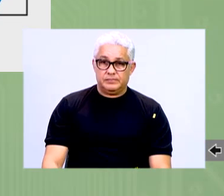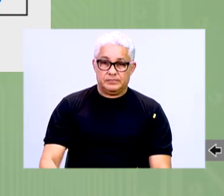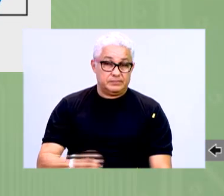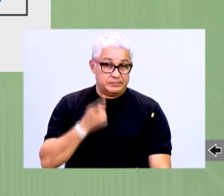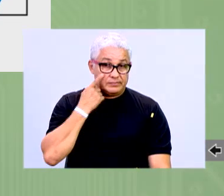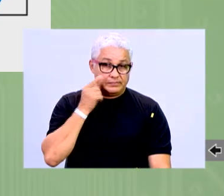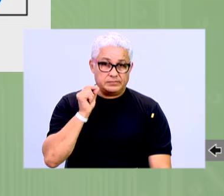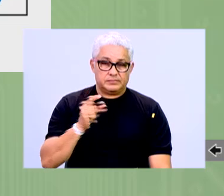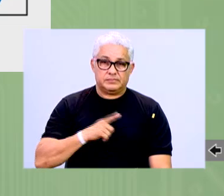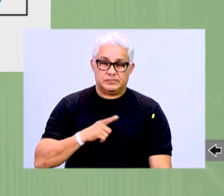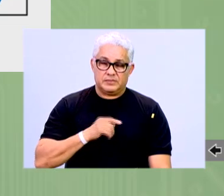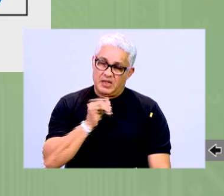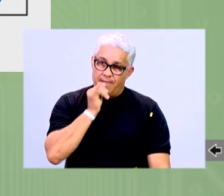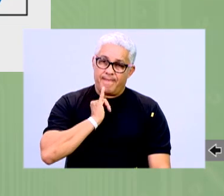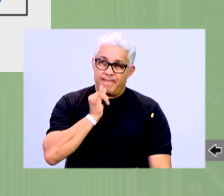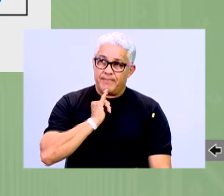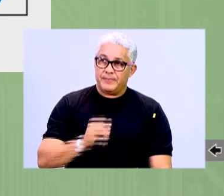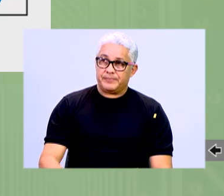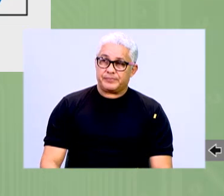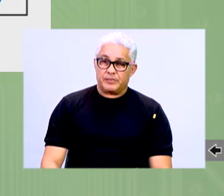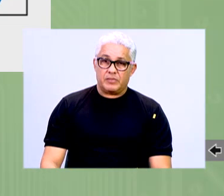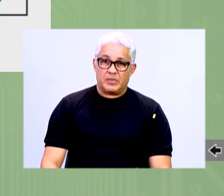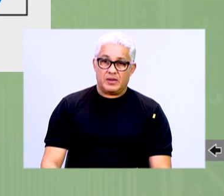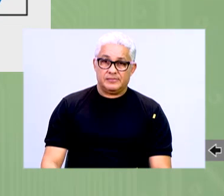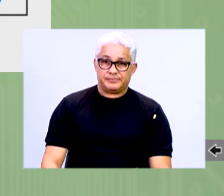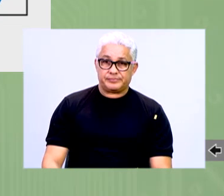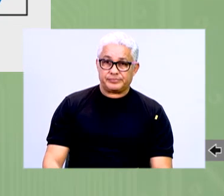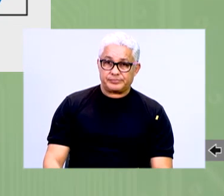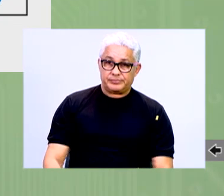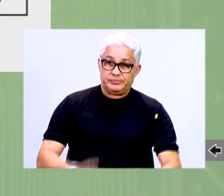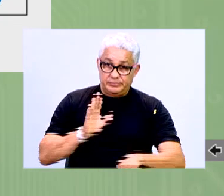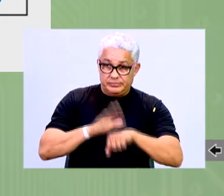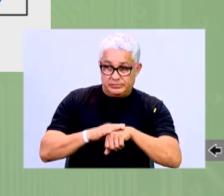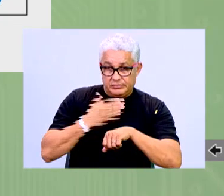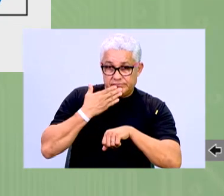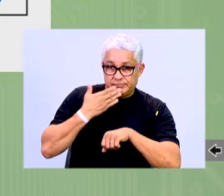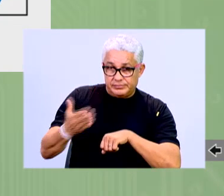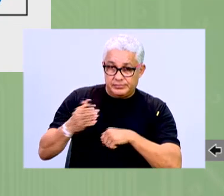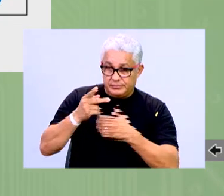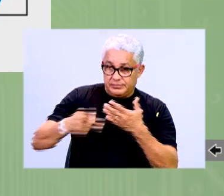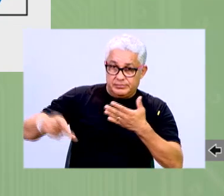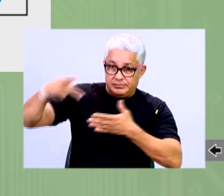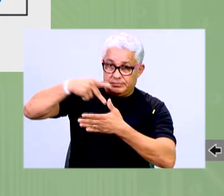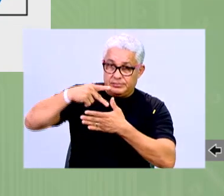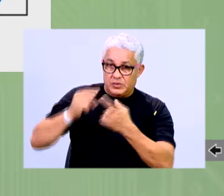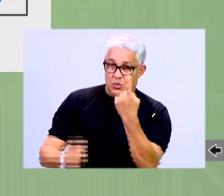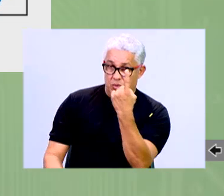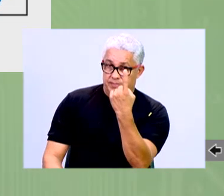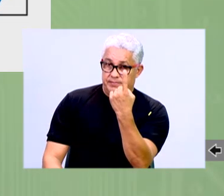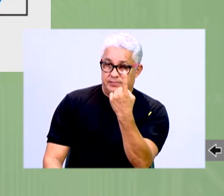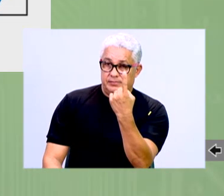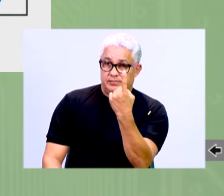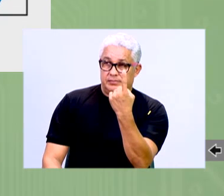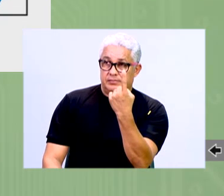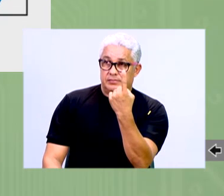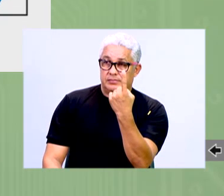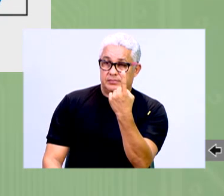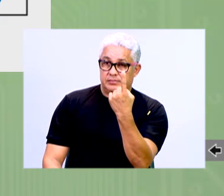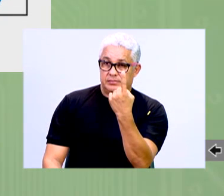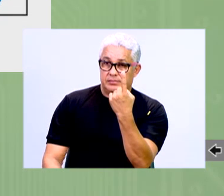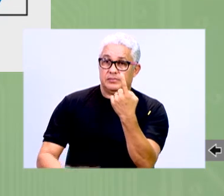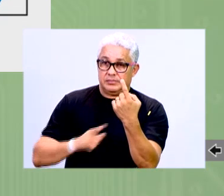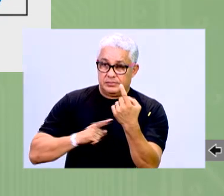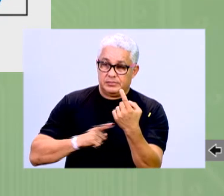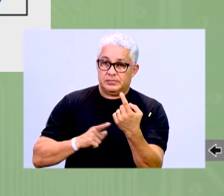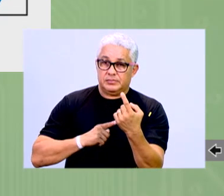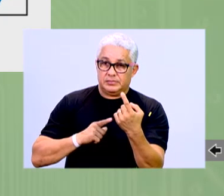vejam que aqui nós temos, por exemplo, fazer o pedido como prioridade 1 e obter status